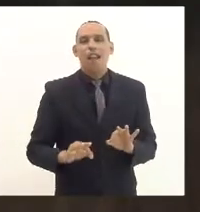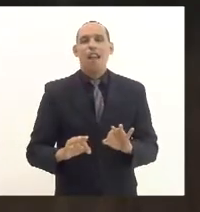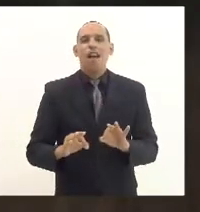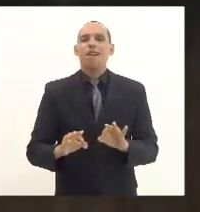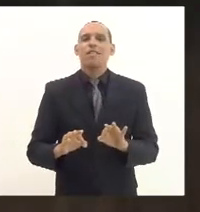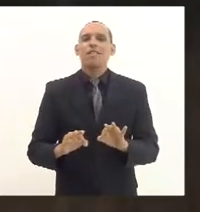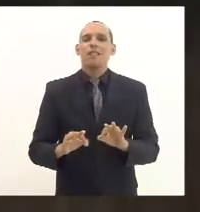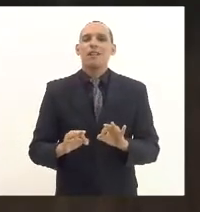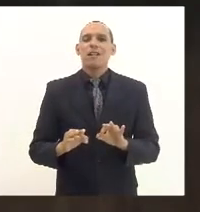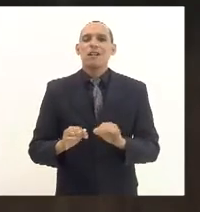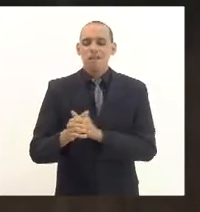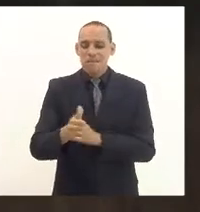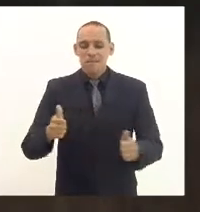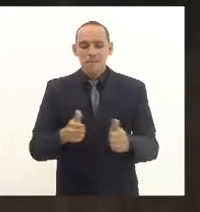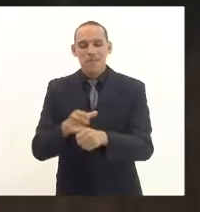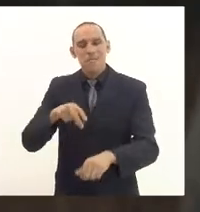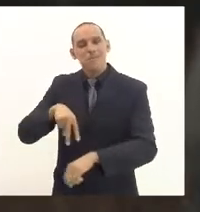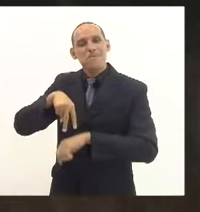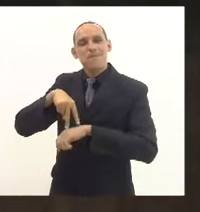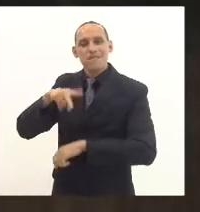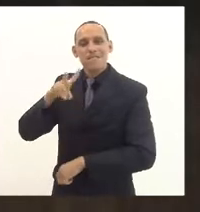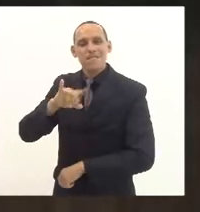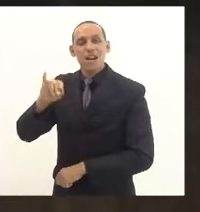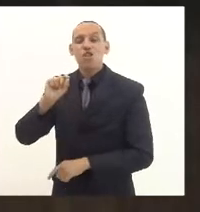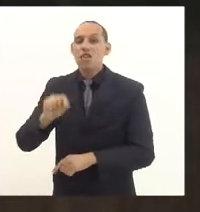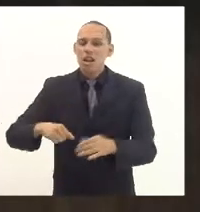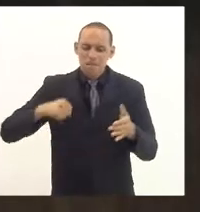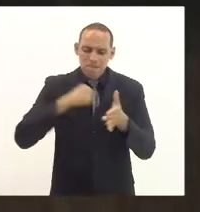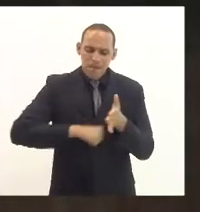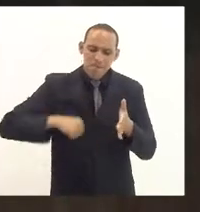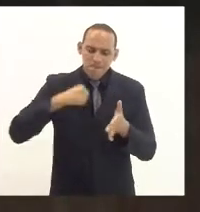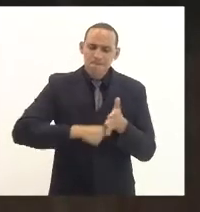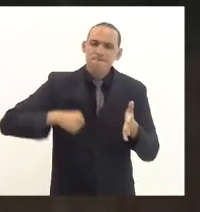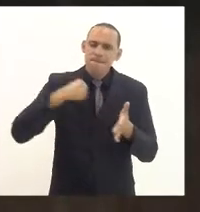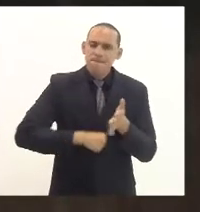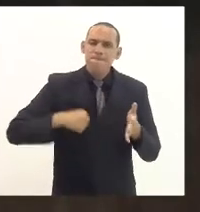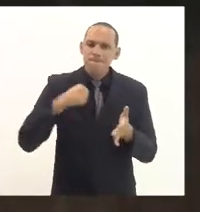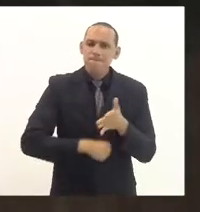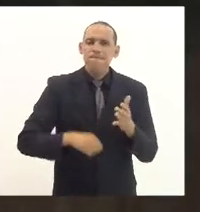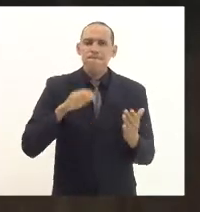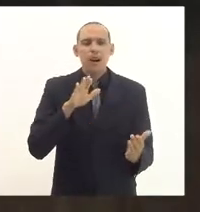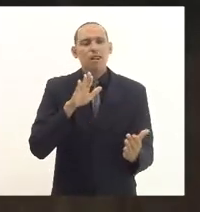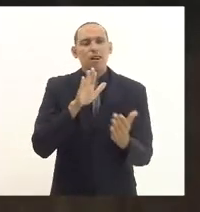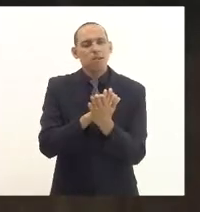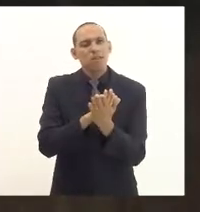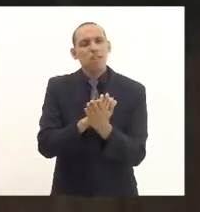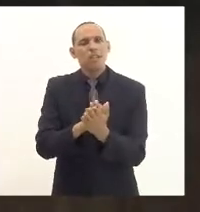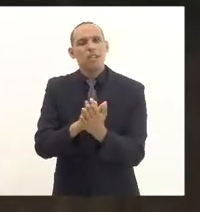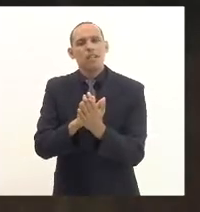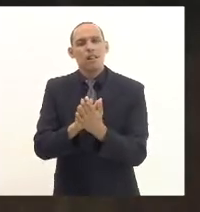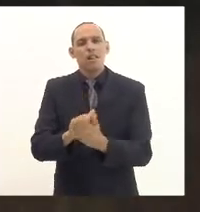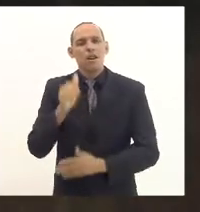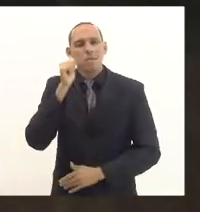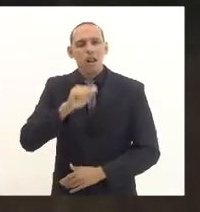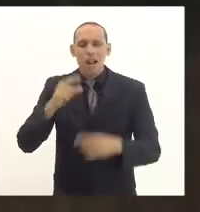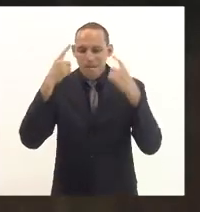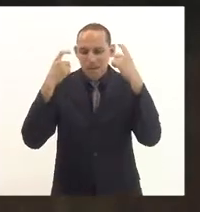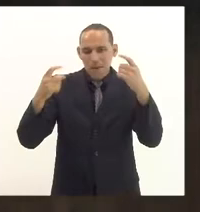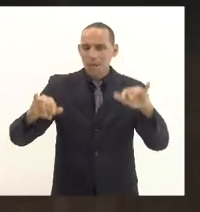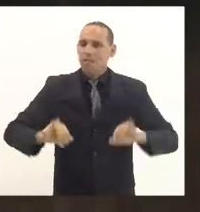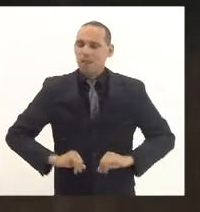frente como protagonista de um combate, uma luta de enfrentamento à violência contra a mulher.